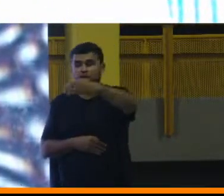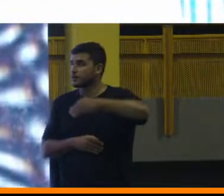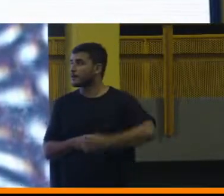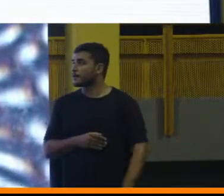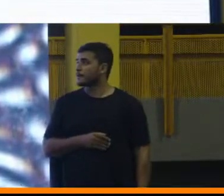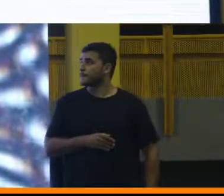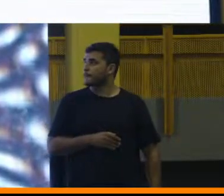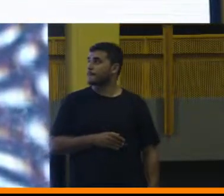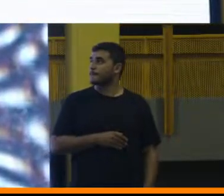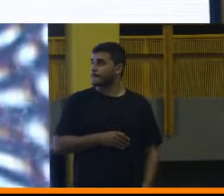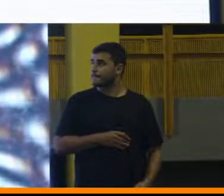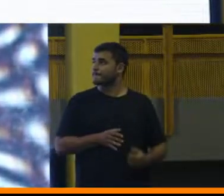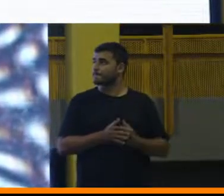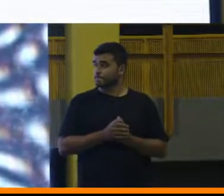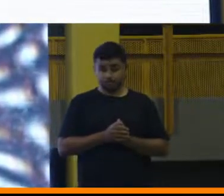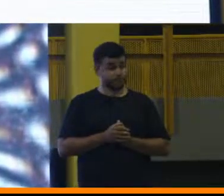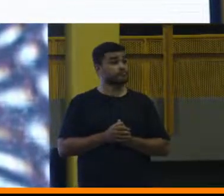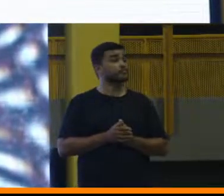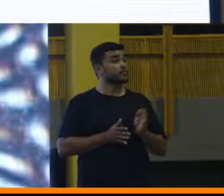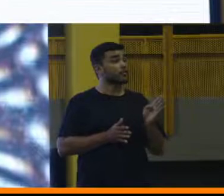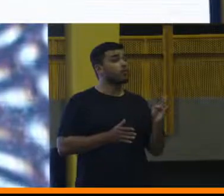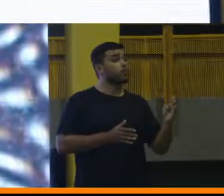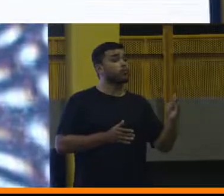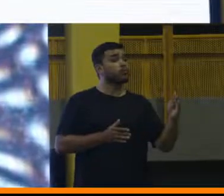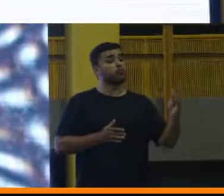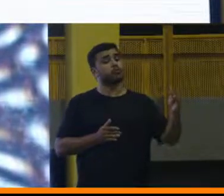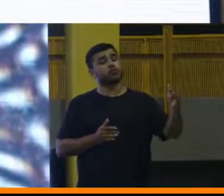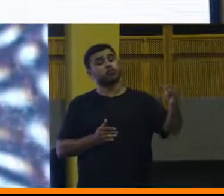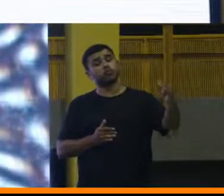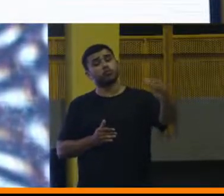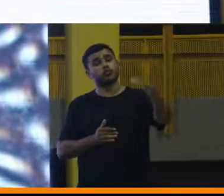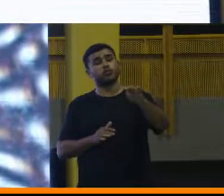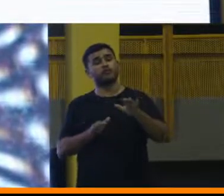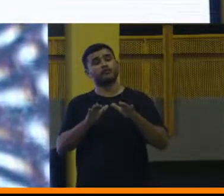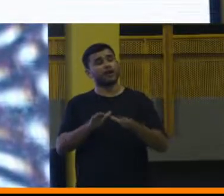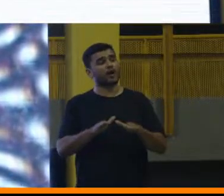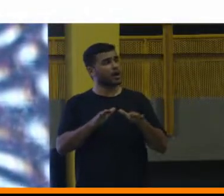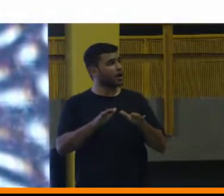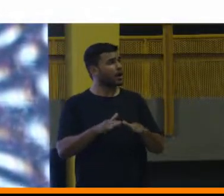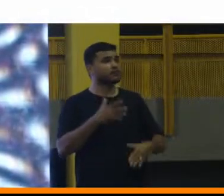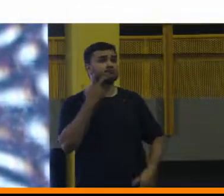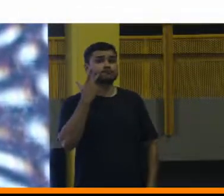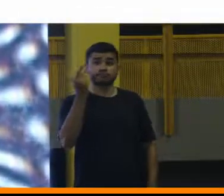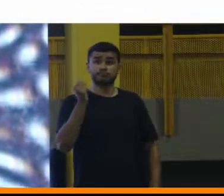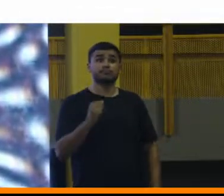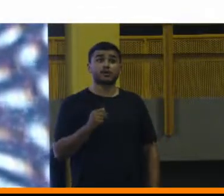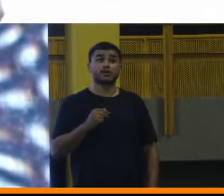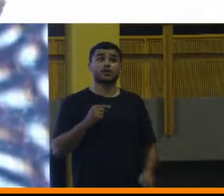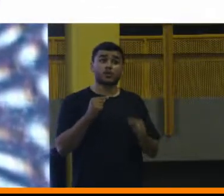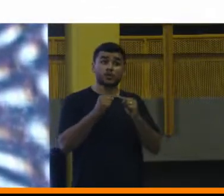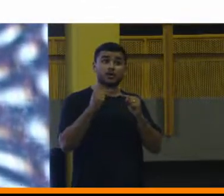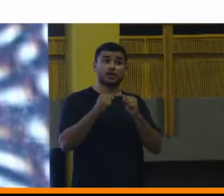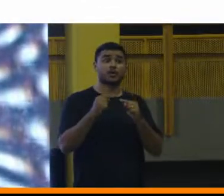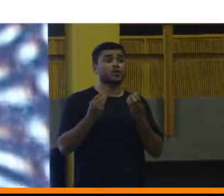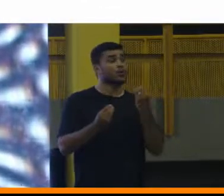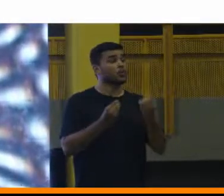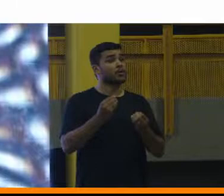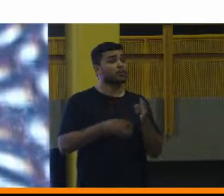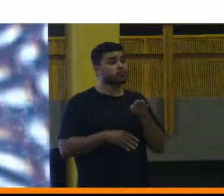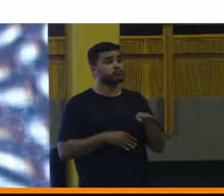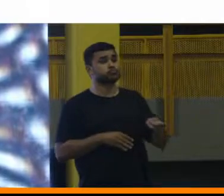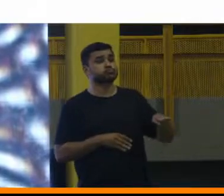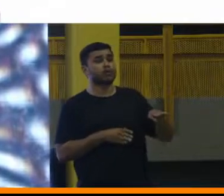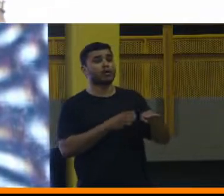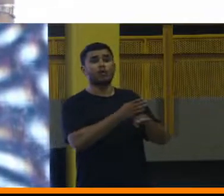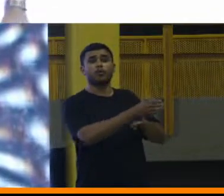ó, curva aberta. Você vai fazendo a curva suave. E isso está relacionado geometricamente com o tal